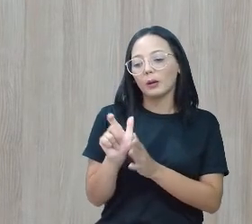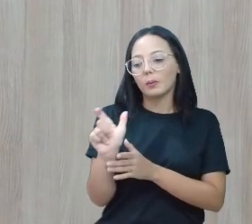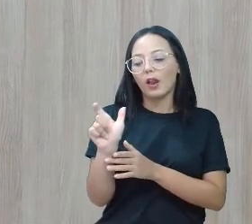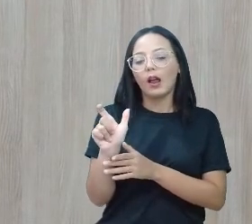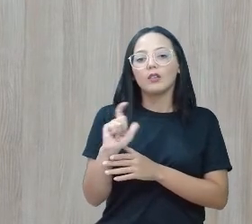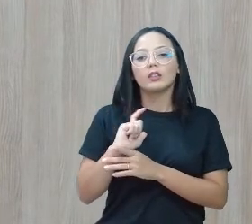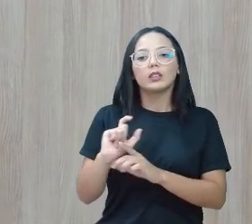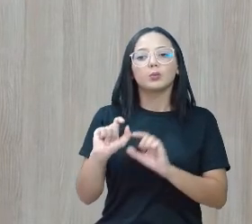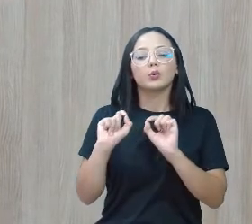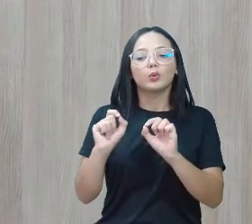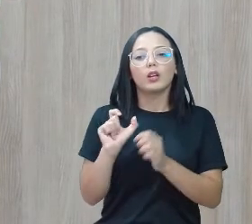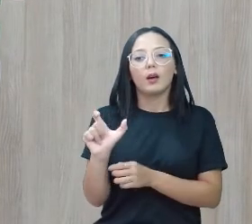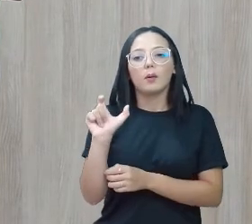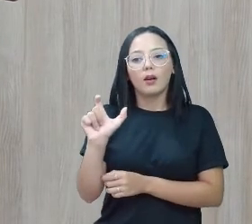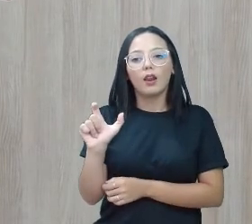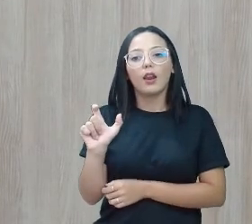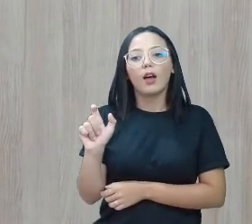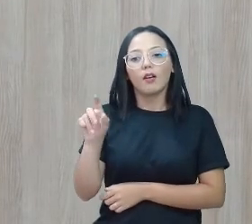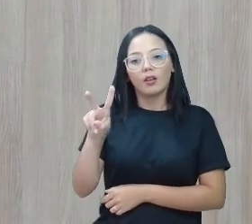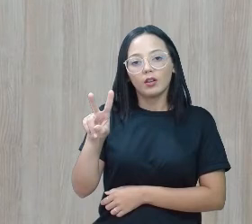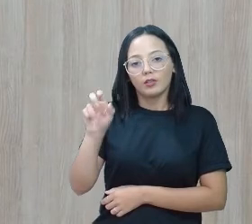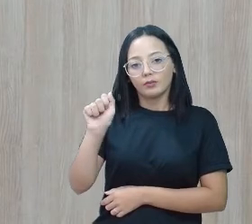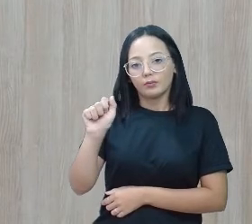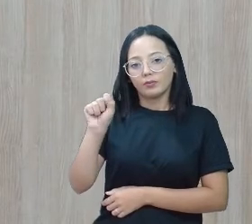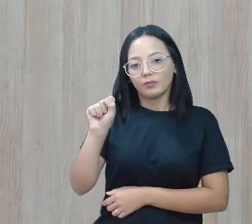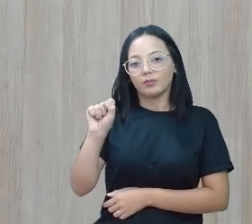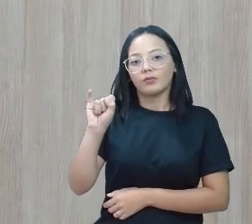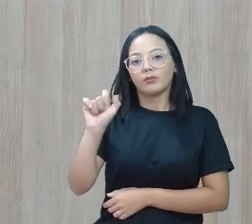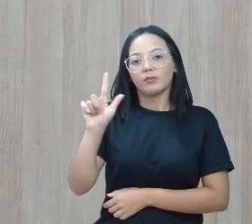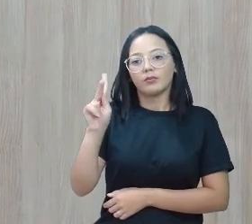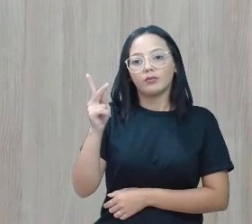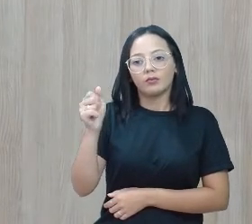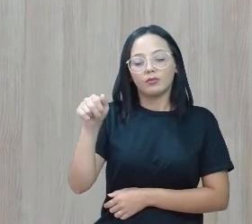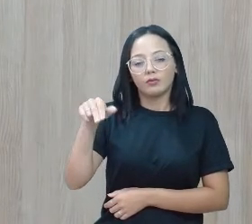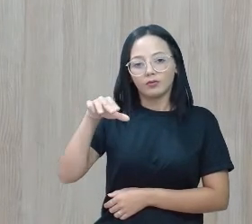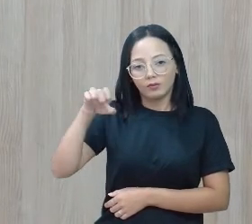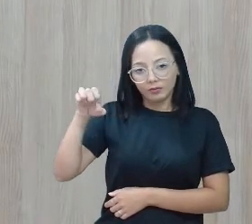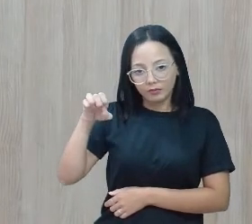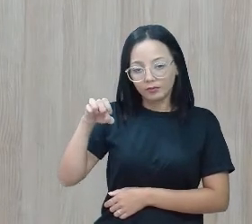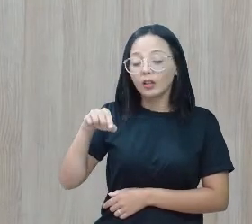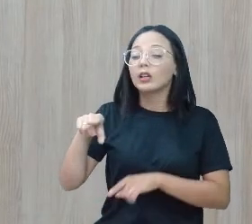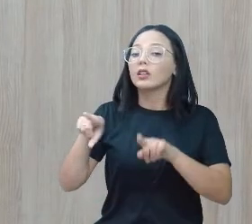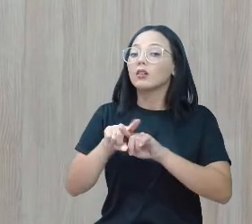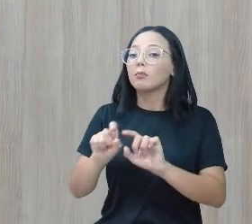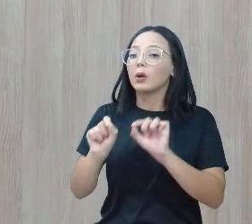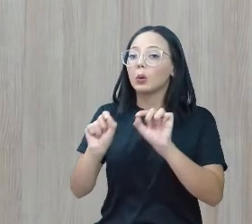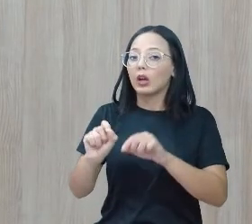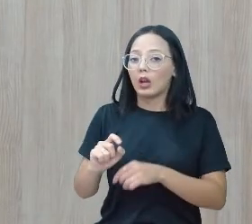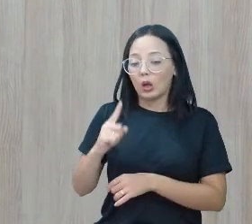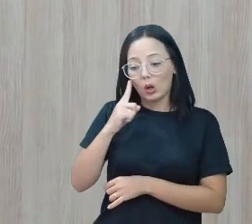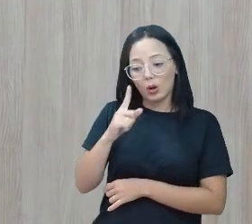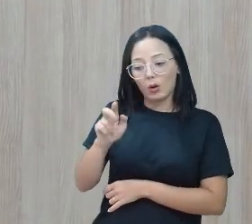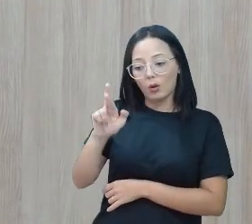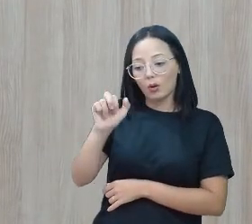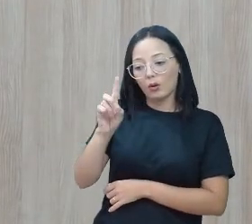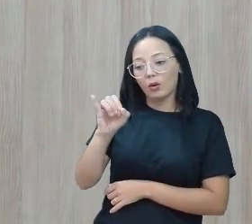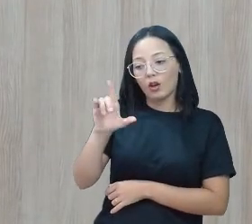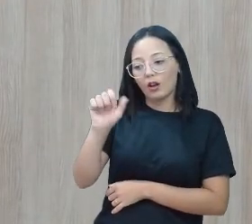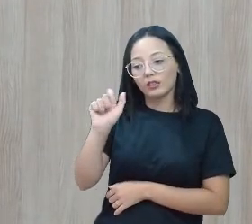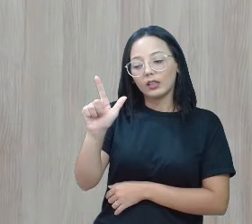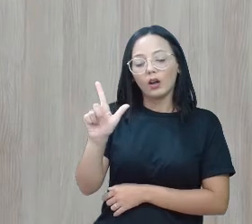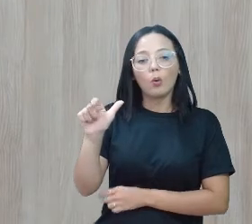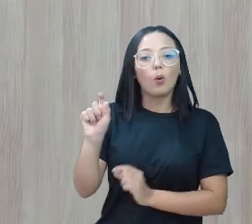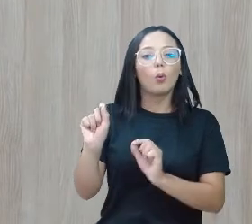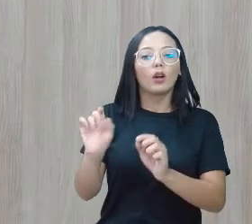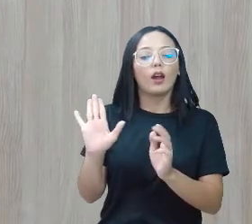E aí temos a palavra ali, vasilhame. E a palavra, o radical ali, é